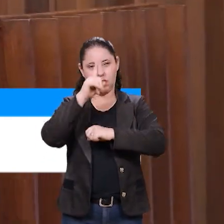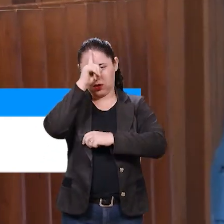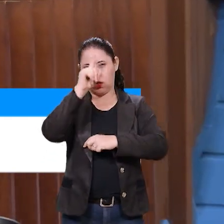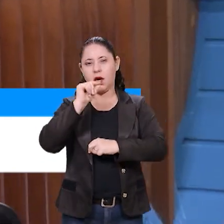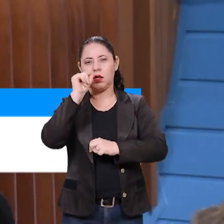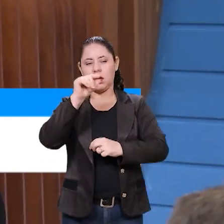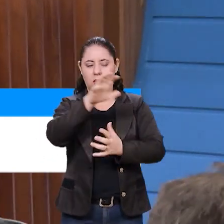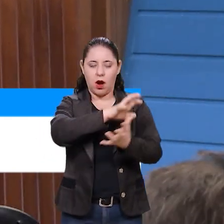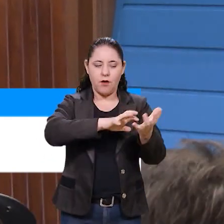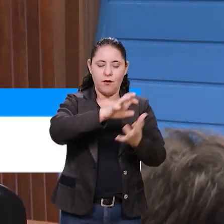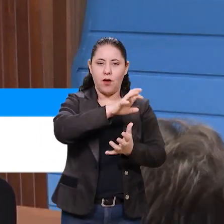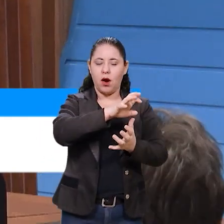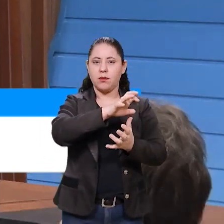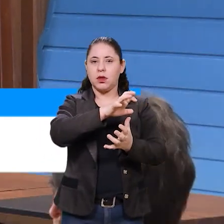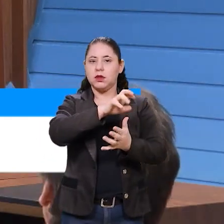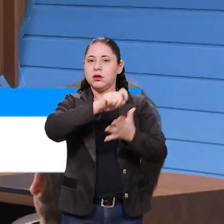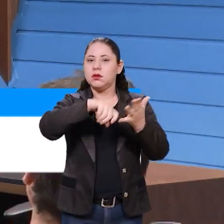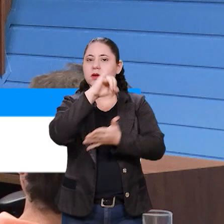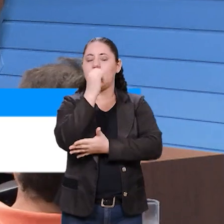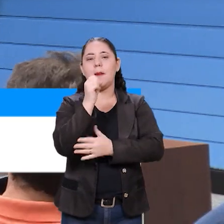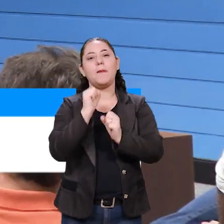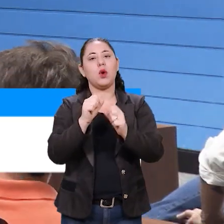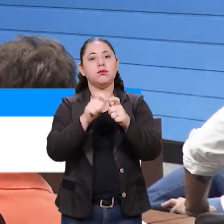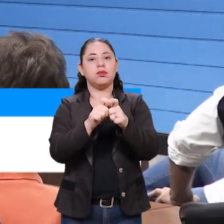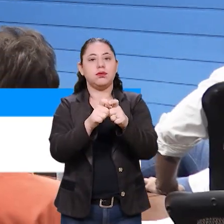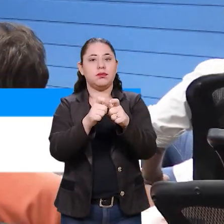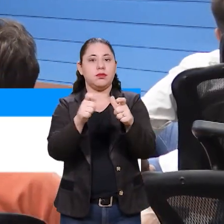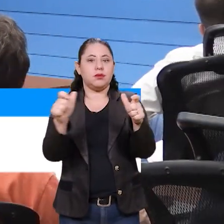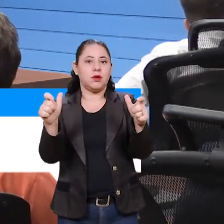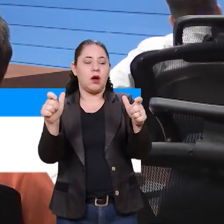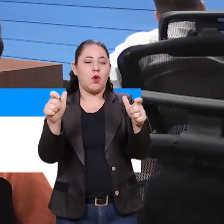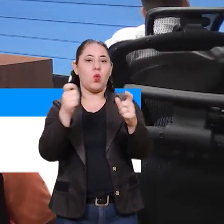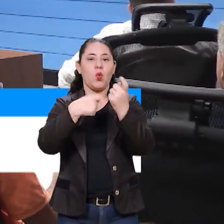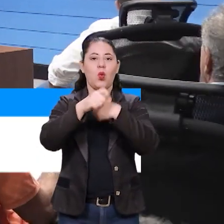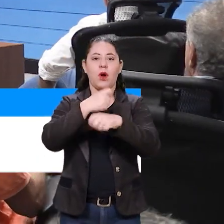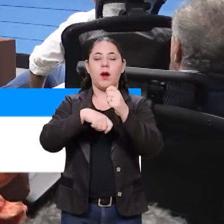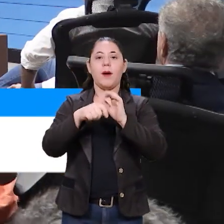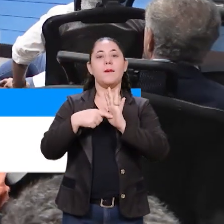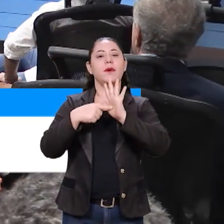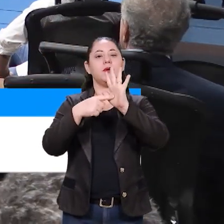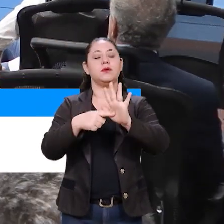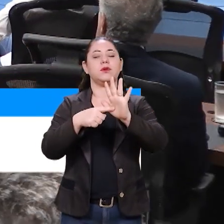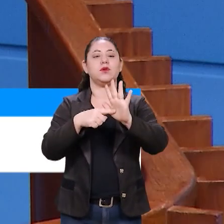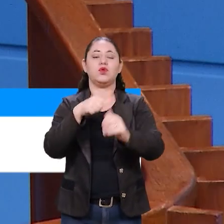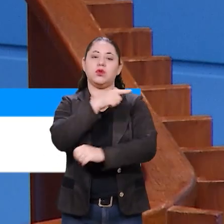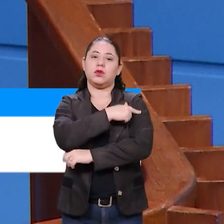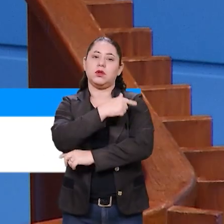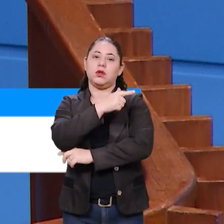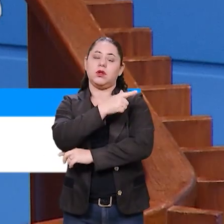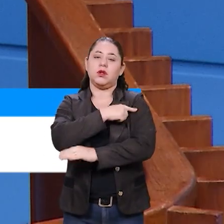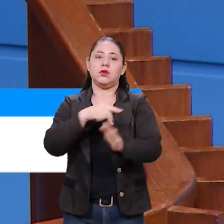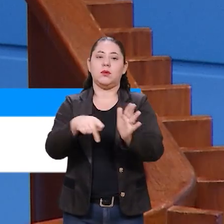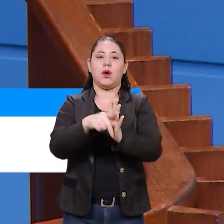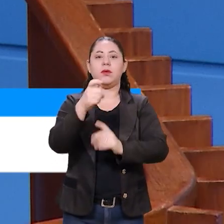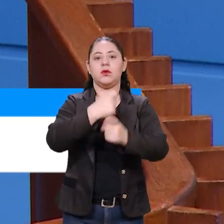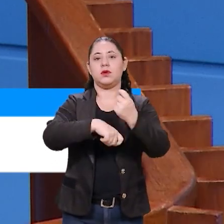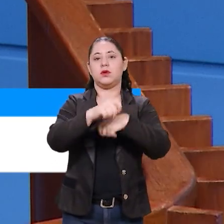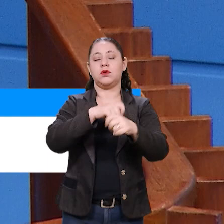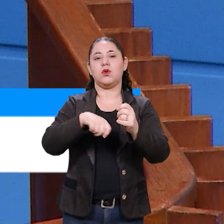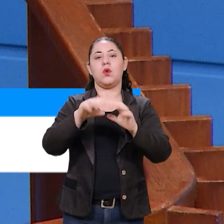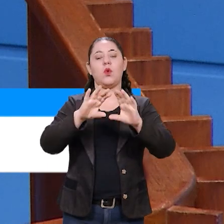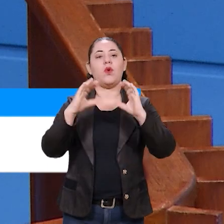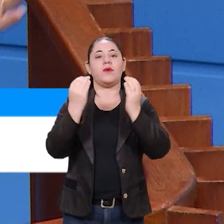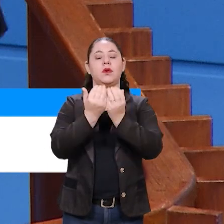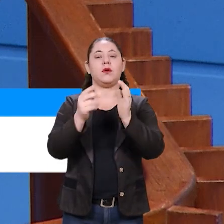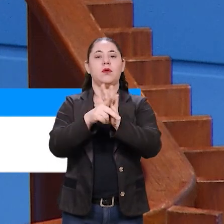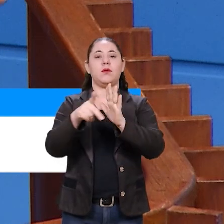aprovação, que defendem a ideia de que uma reforma pode acarretar em um enorme crescimento econômico. Foi o que apresentou o gerente executivo